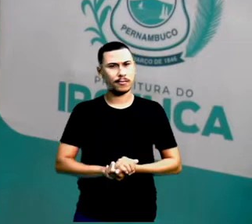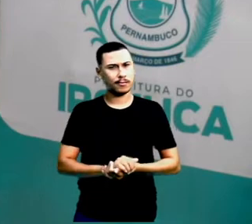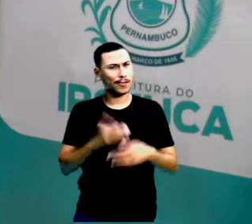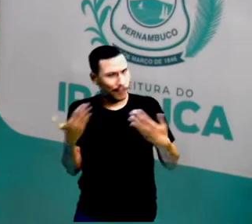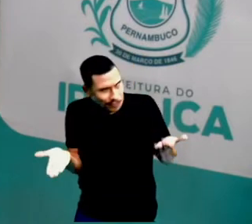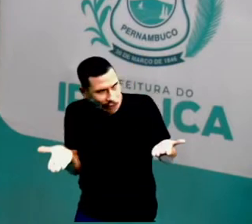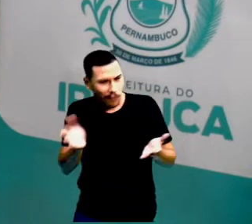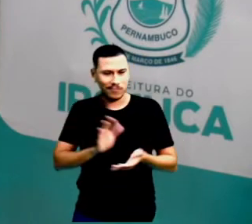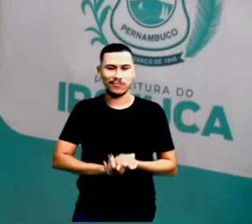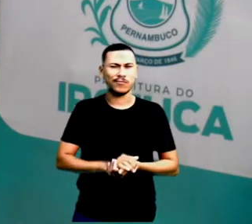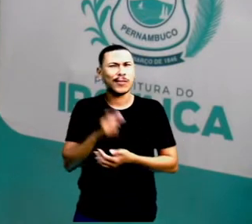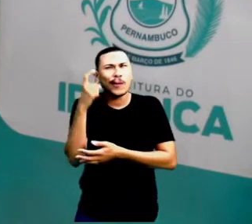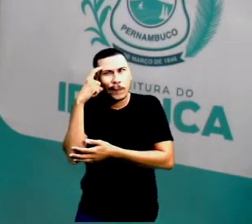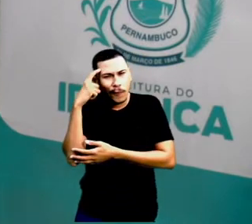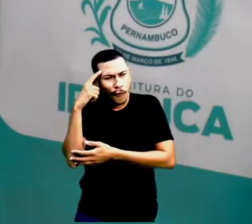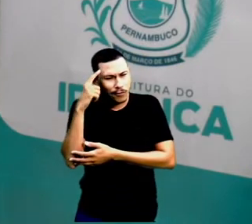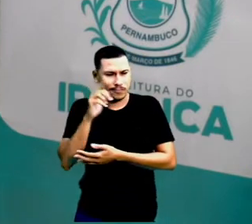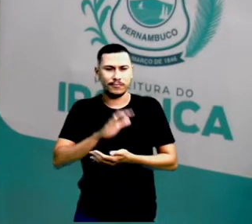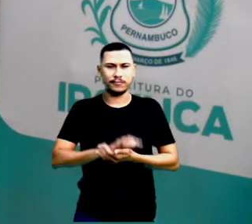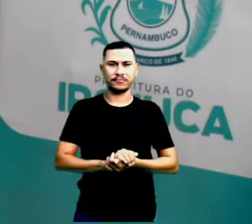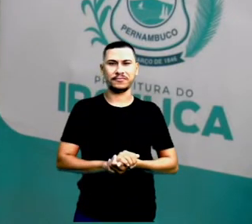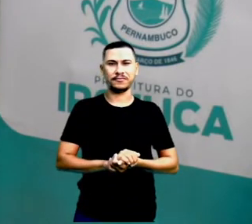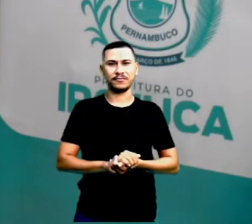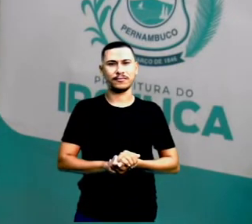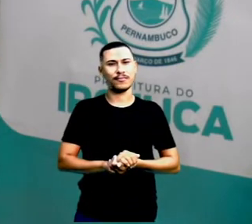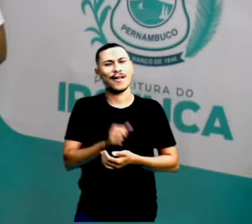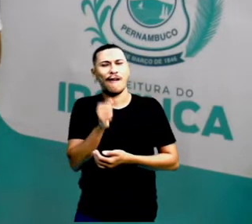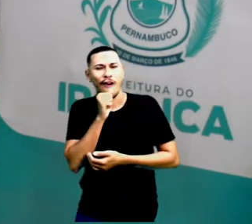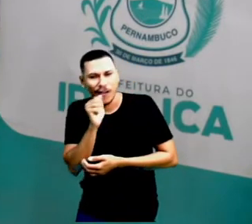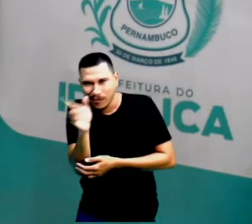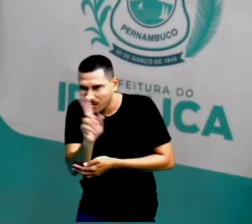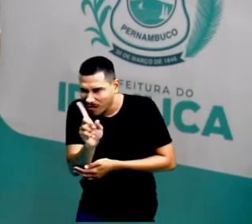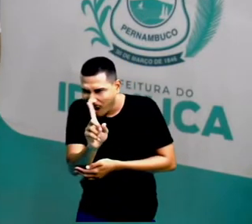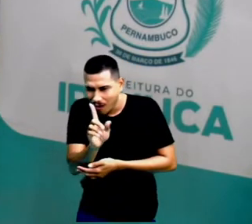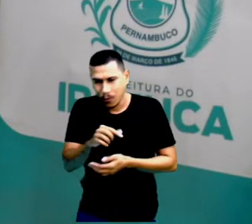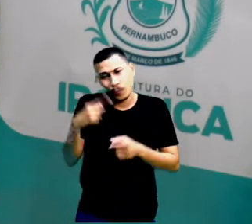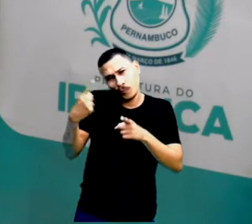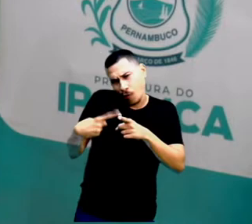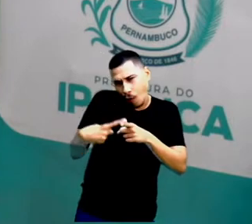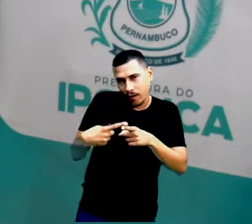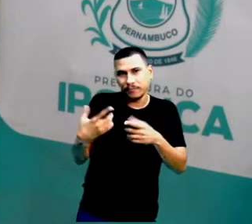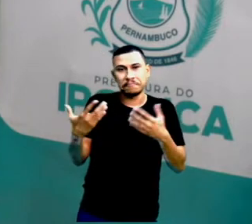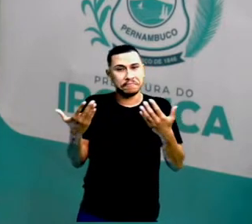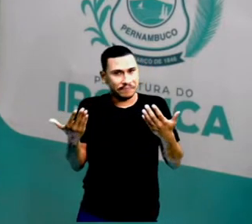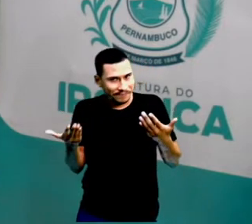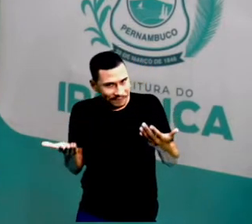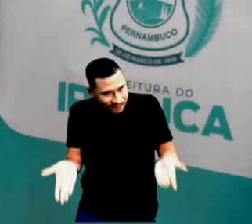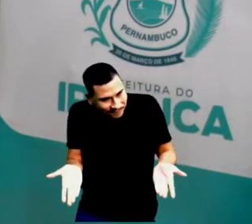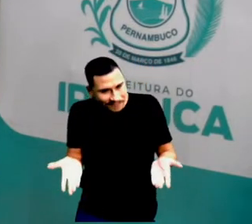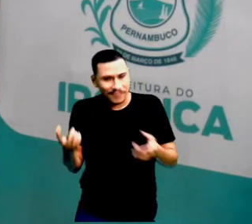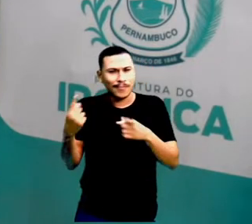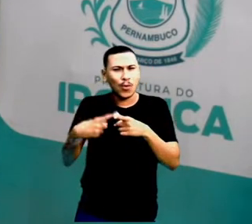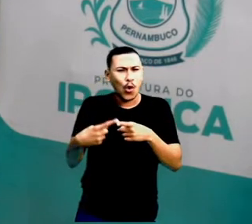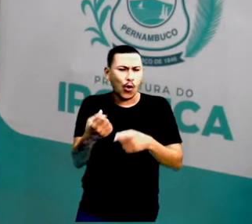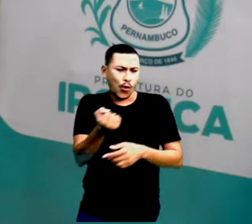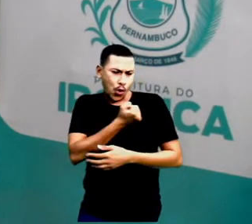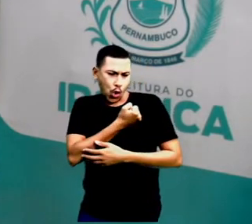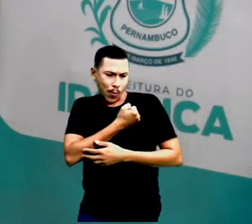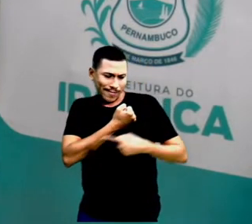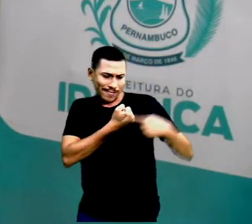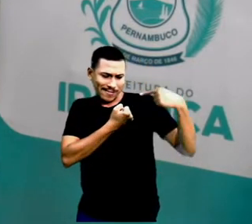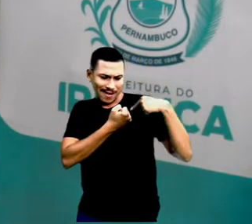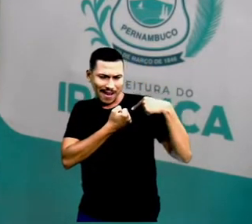e pensa um pouquinho porque não porque o